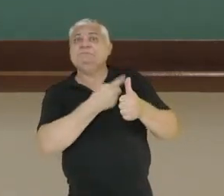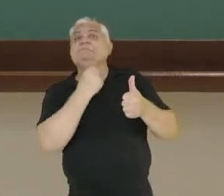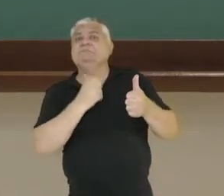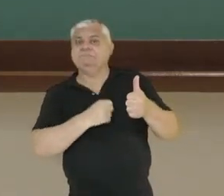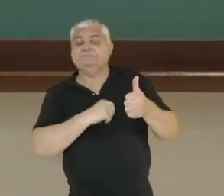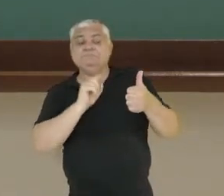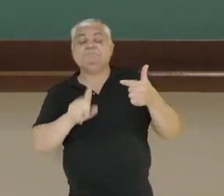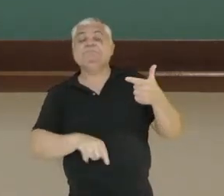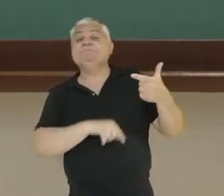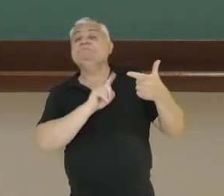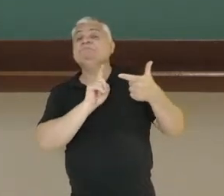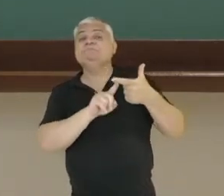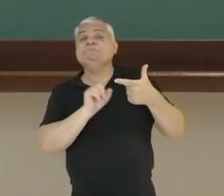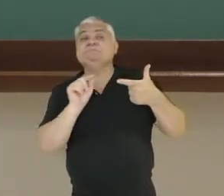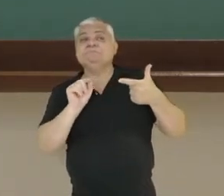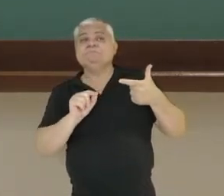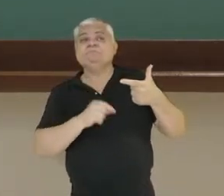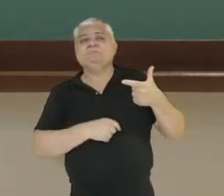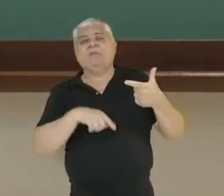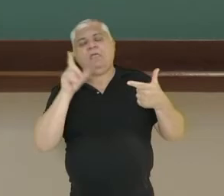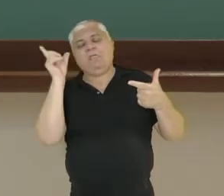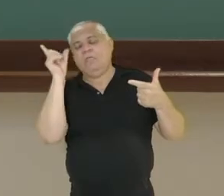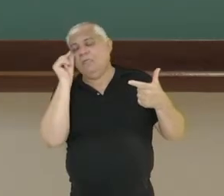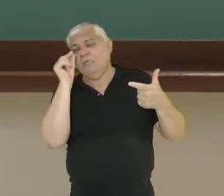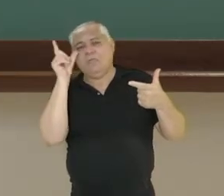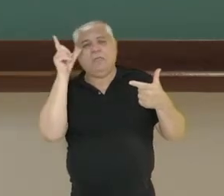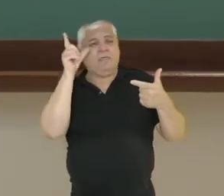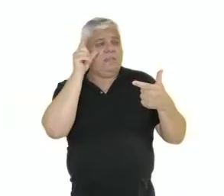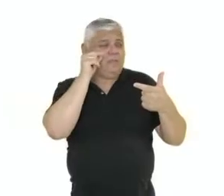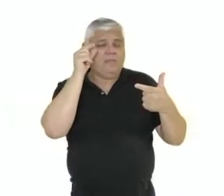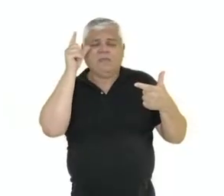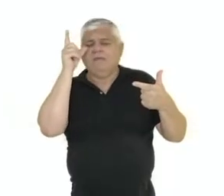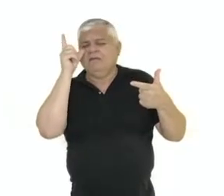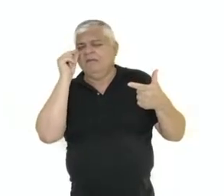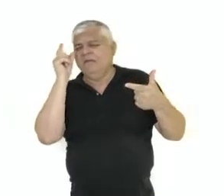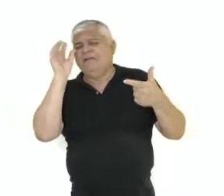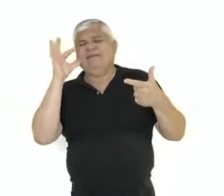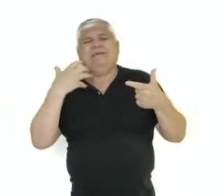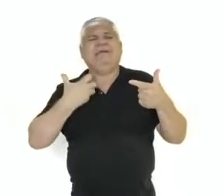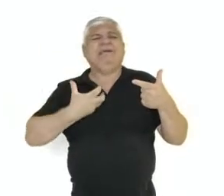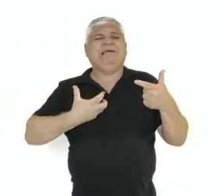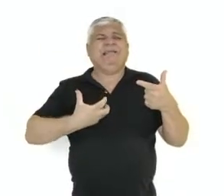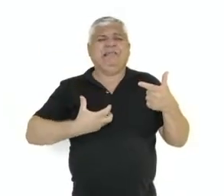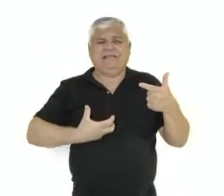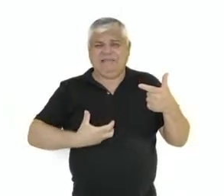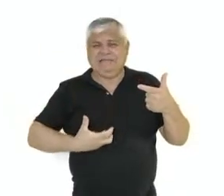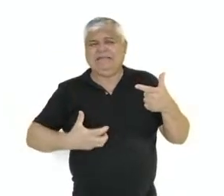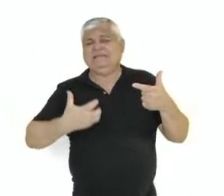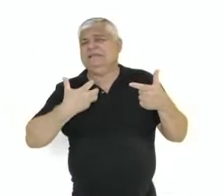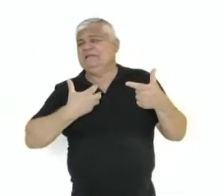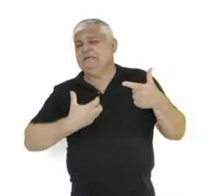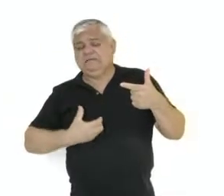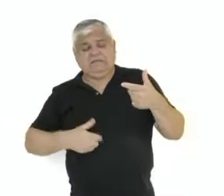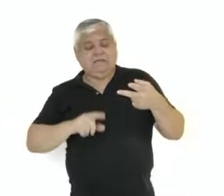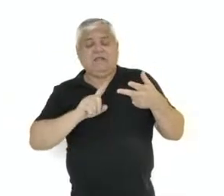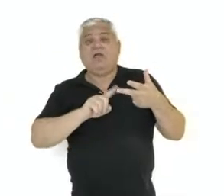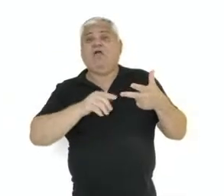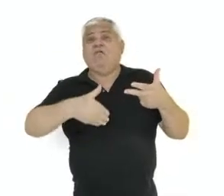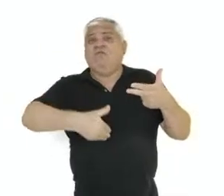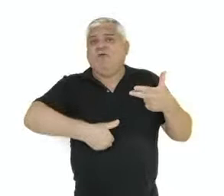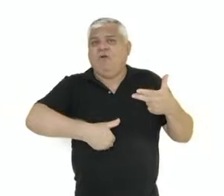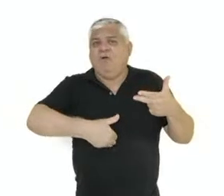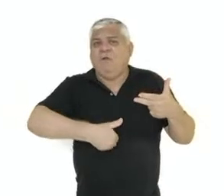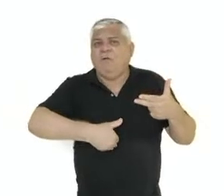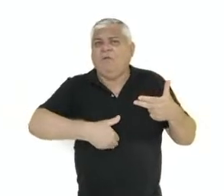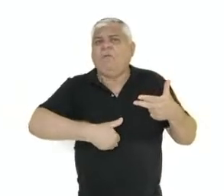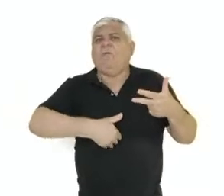de outros sinais também, como sonolência, uma maior sensação de cansaço, mais fome, né?